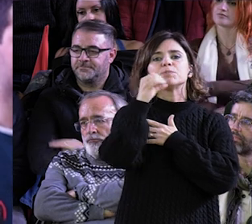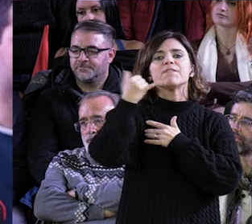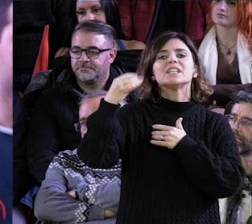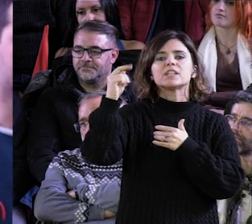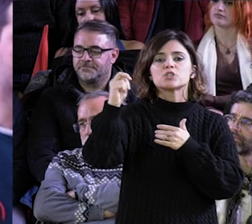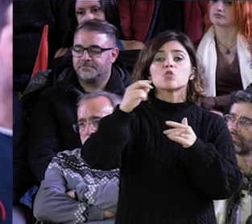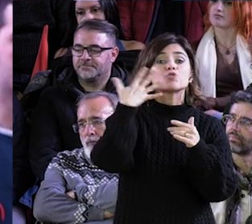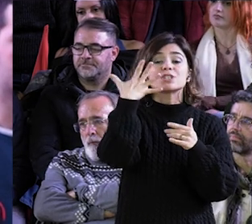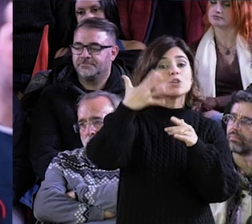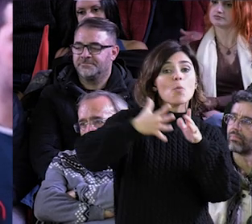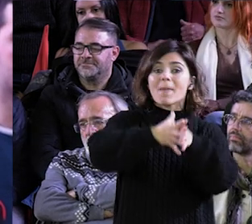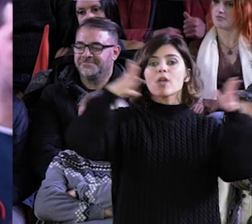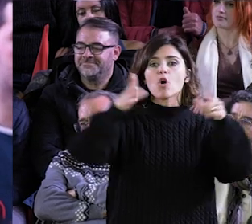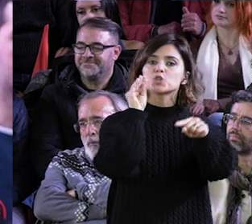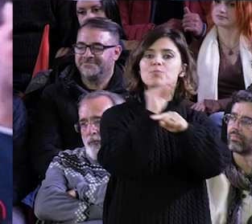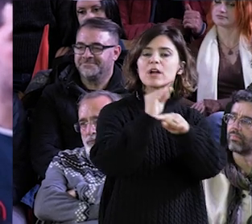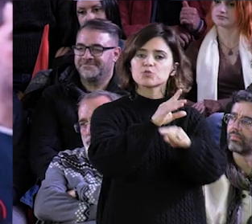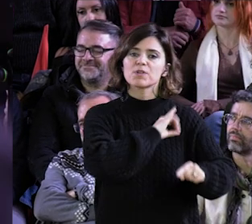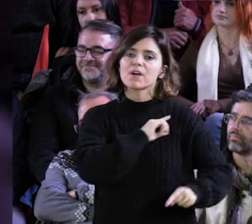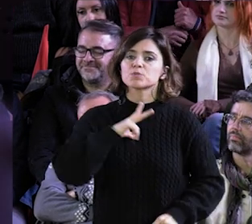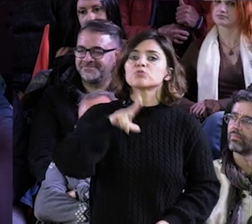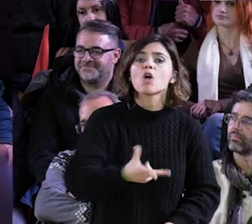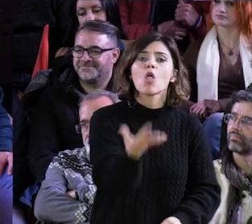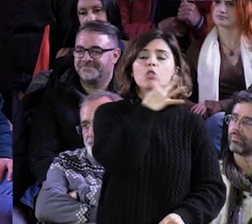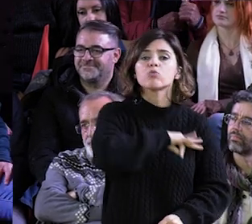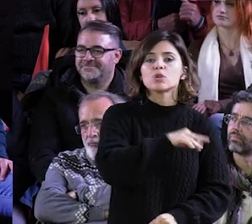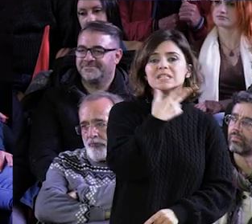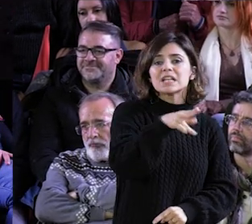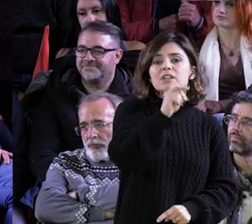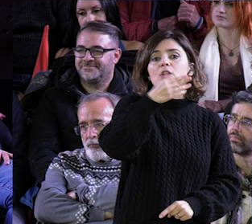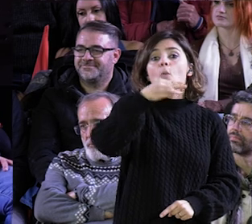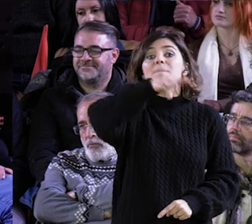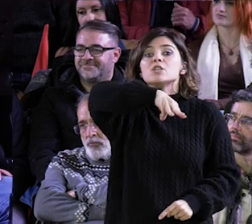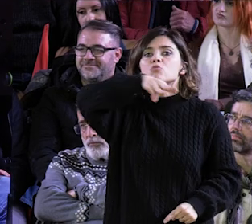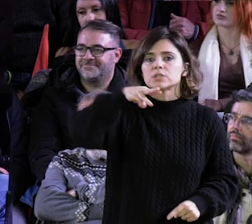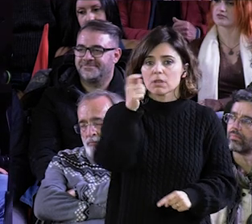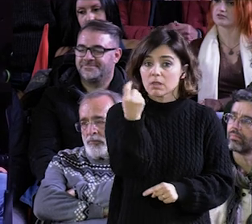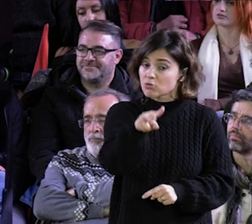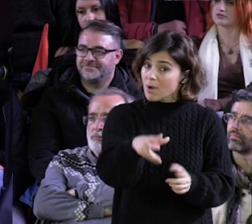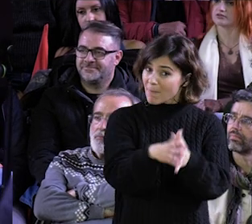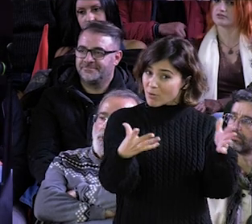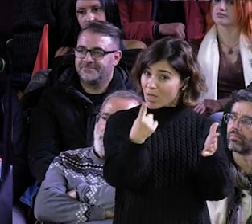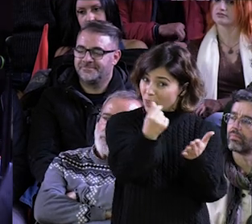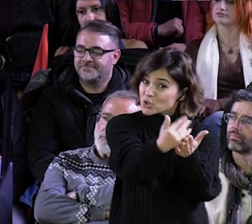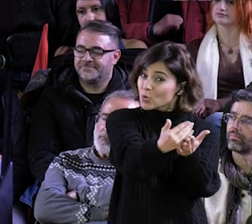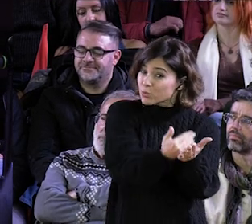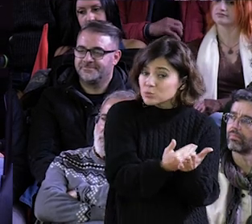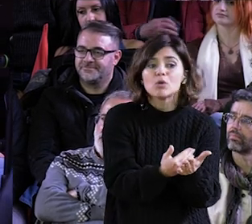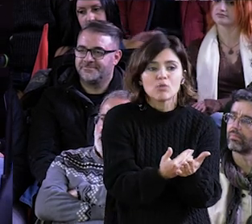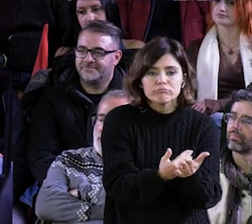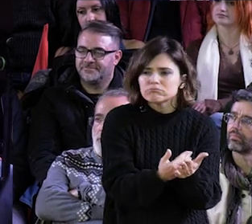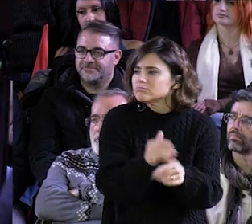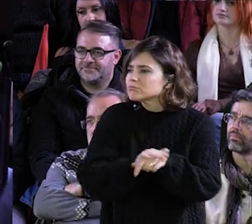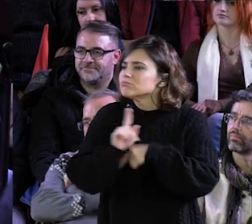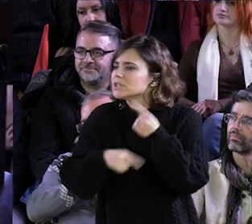tiveram um lucro de 3.181 milhões de euros, a maior parte destes lucros já agora, à custa das taxas